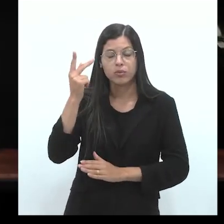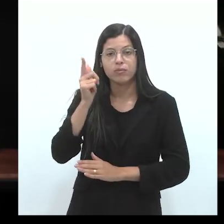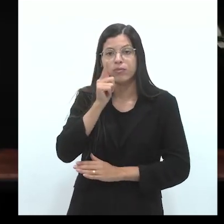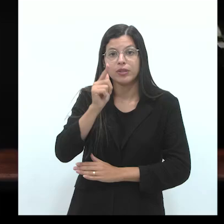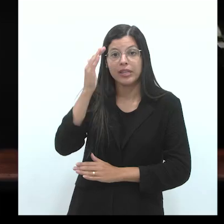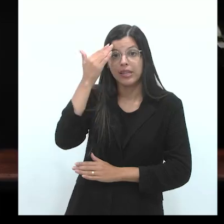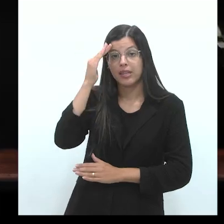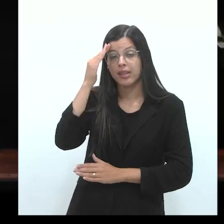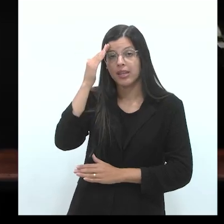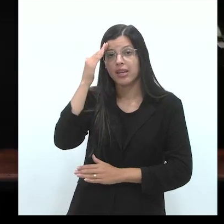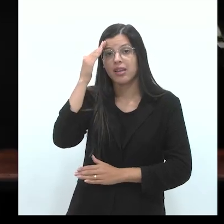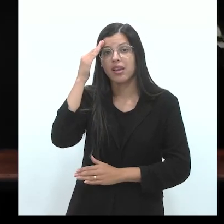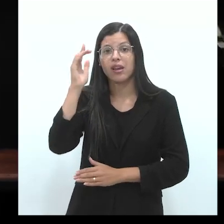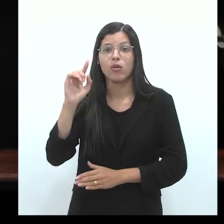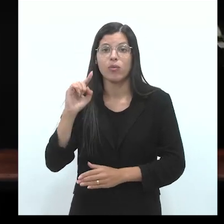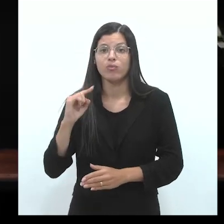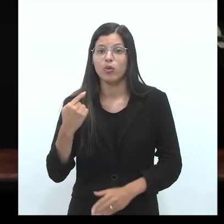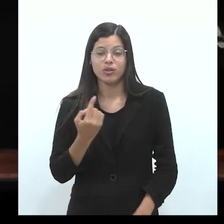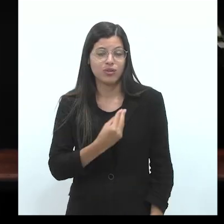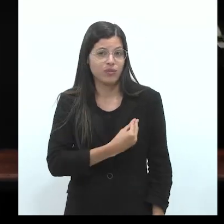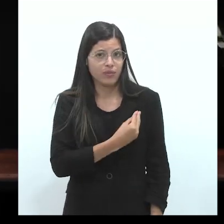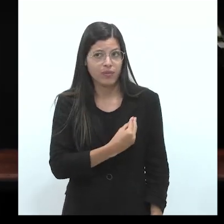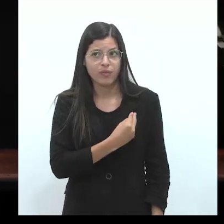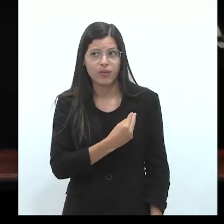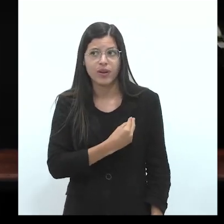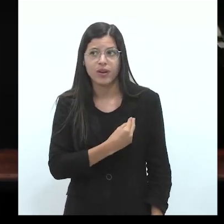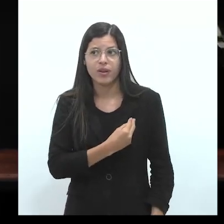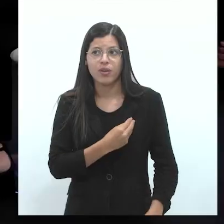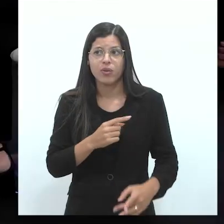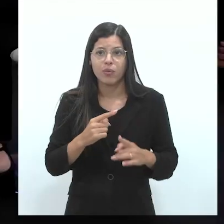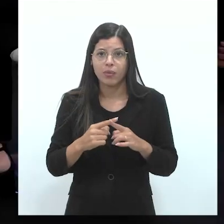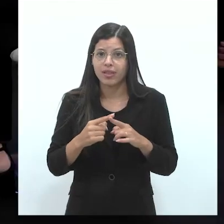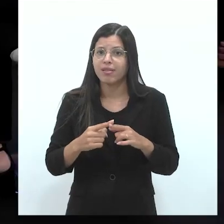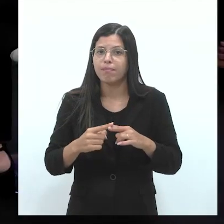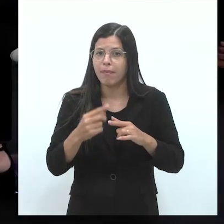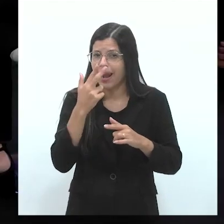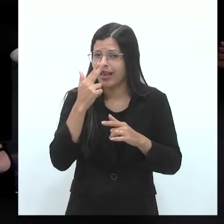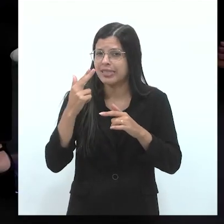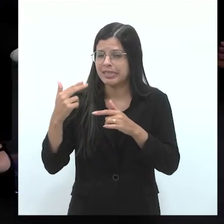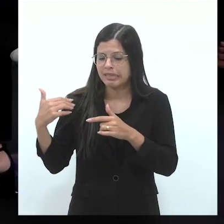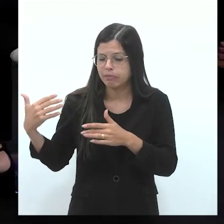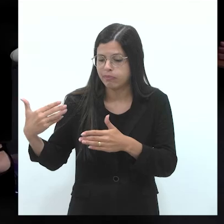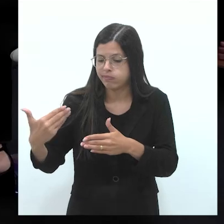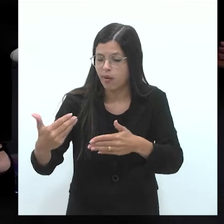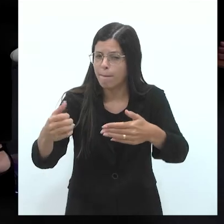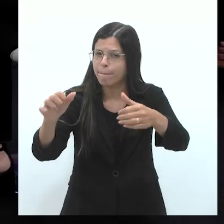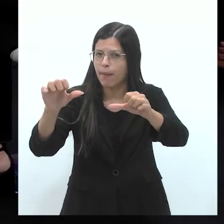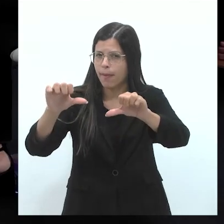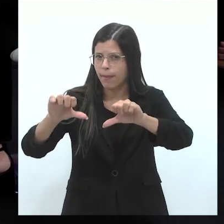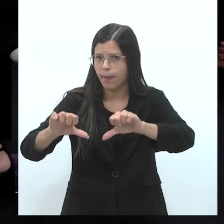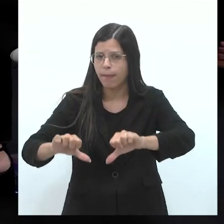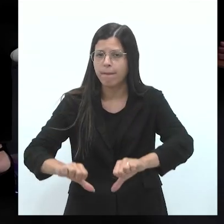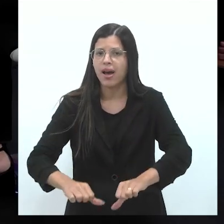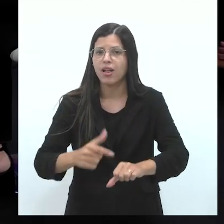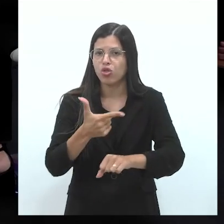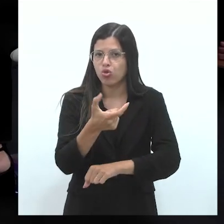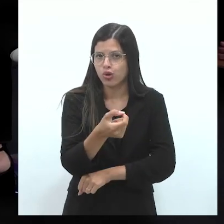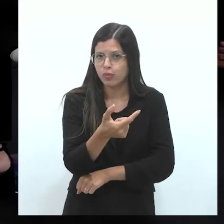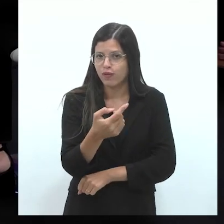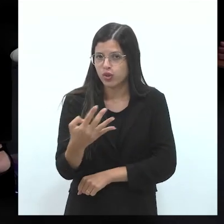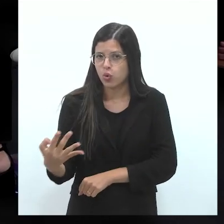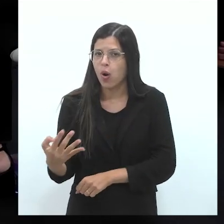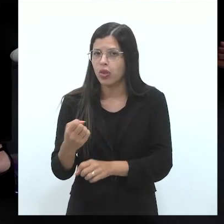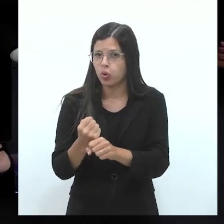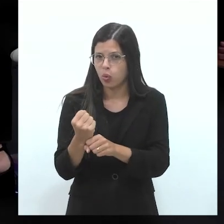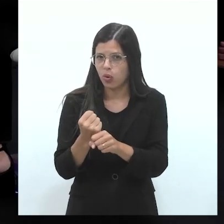entenderem a situação que a gente está vivendo, porque é um cenário que ele vem piorando, né, ao longo dos últimos anos. 2024, se eu não me